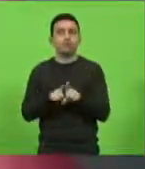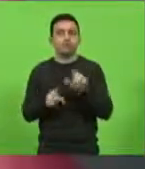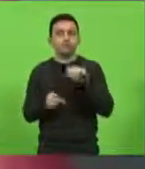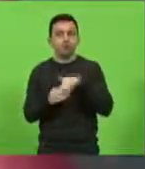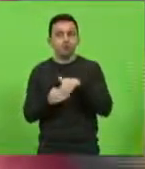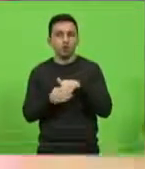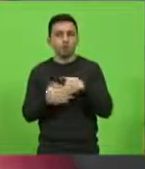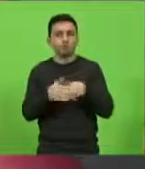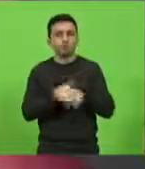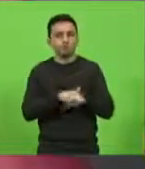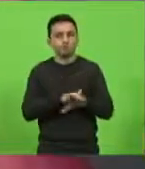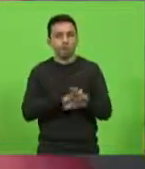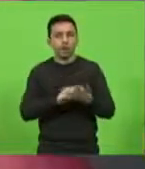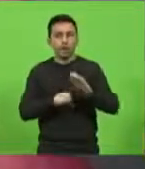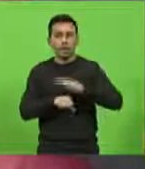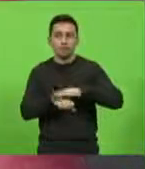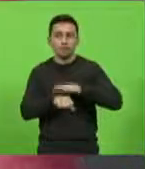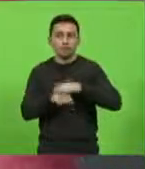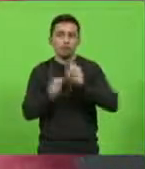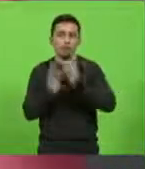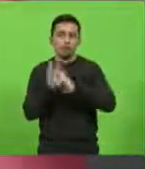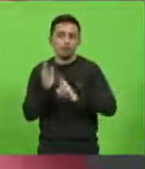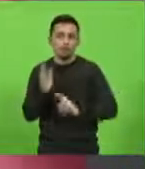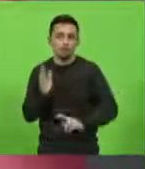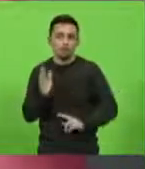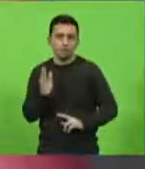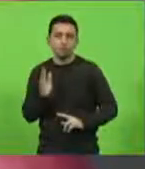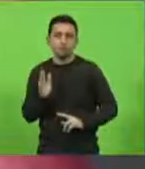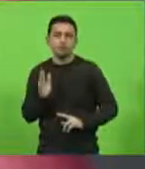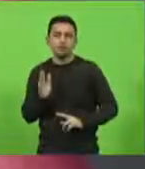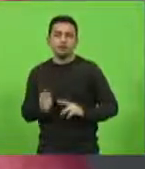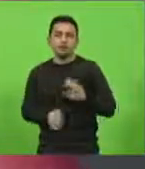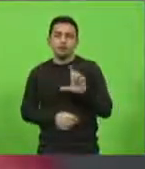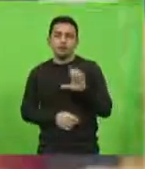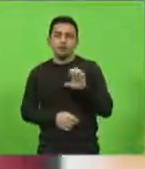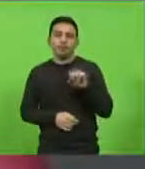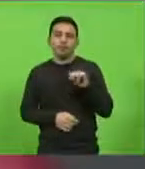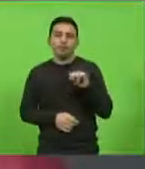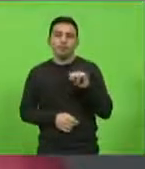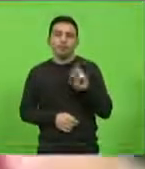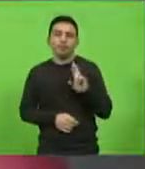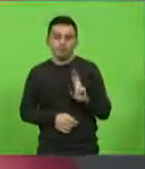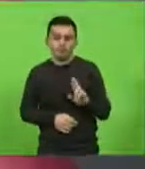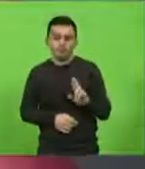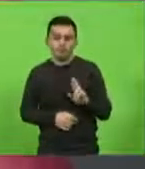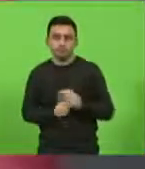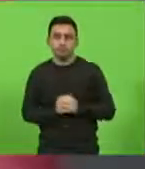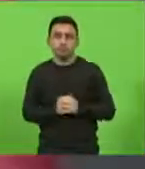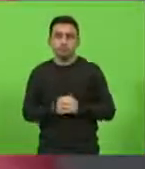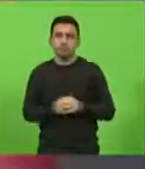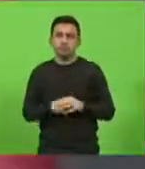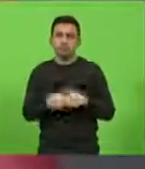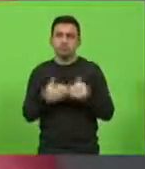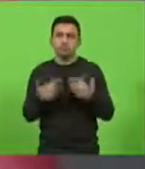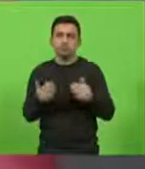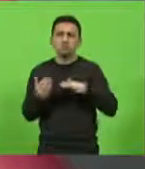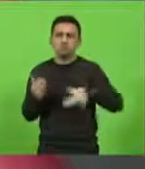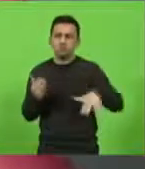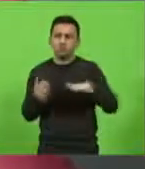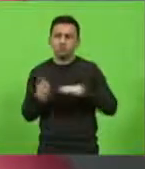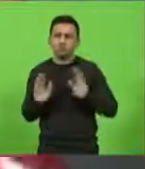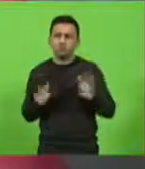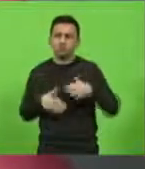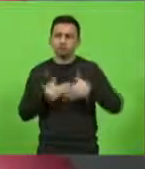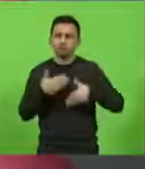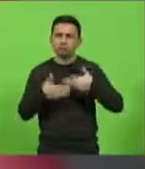pelo arquivamento e manifestaram pela relatora a procuradora Dra Leni Piffer de todo modo ainda que os procedimentos tem o mesmo